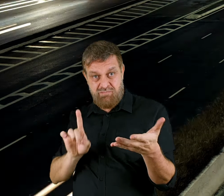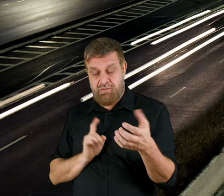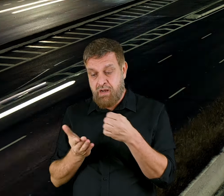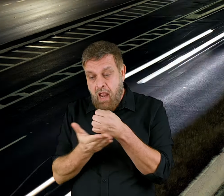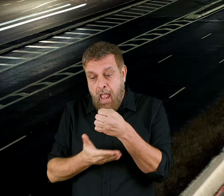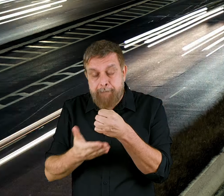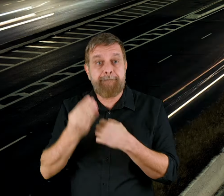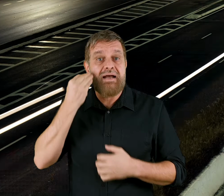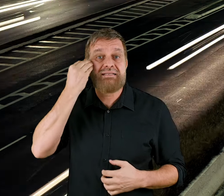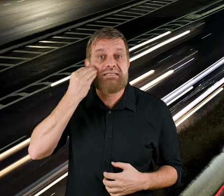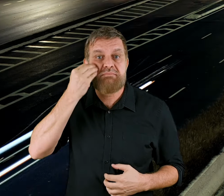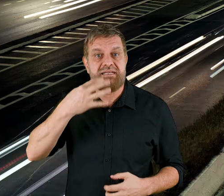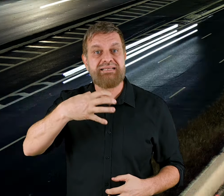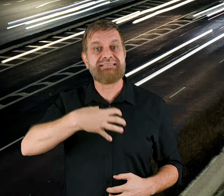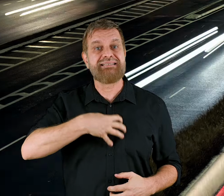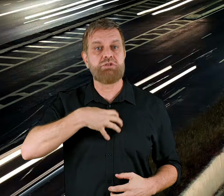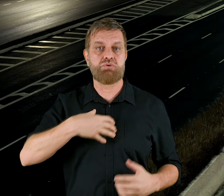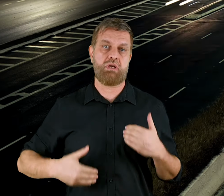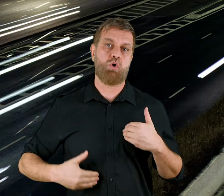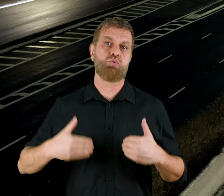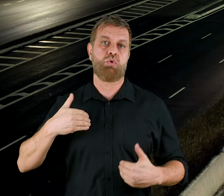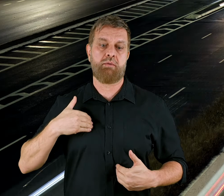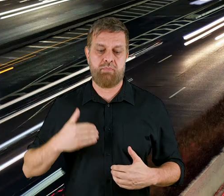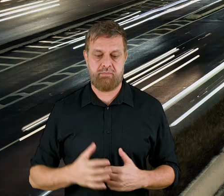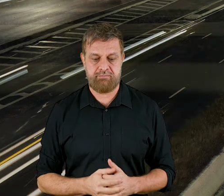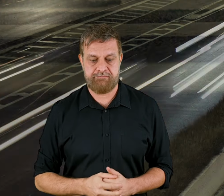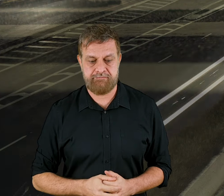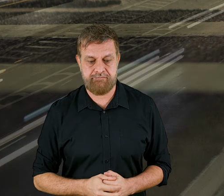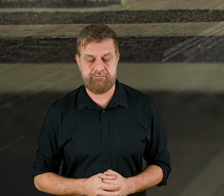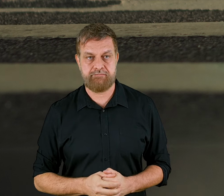numa experiência sensorial do corpo.